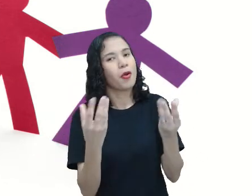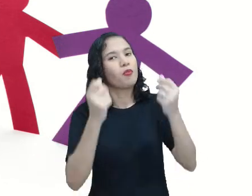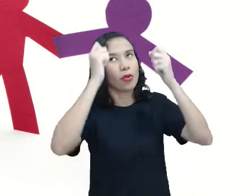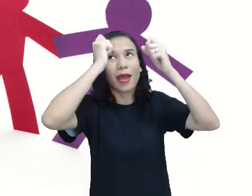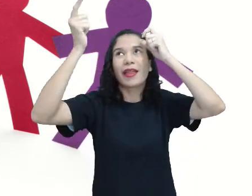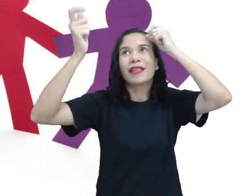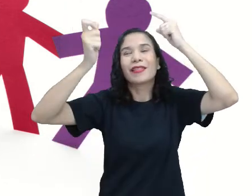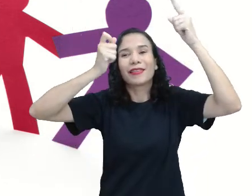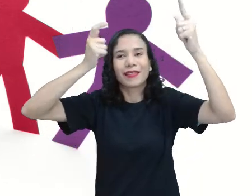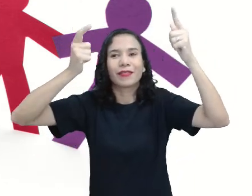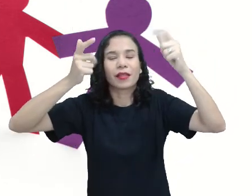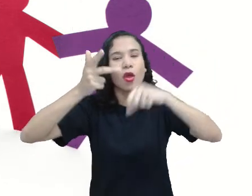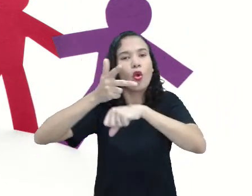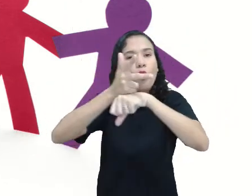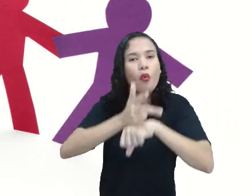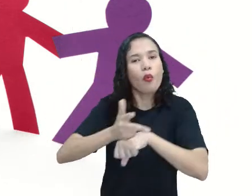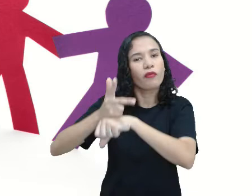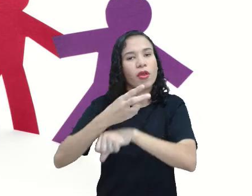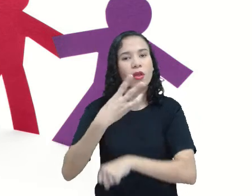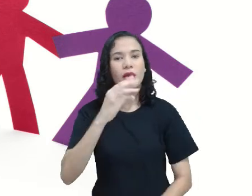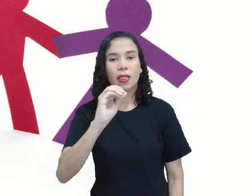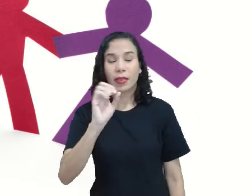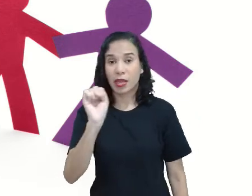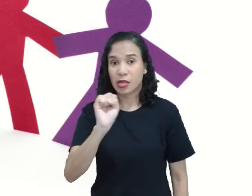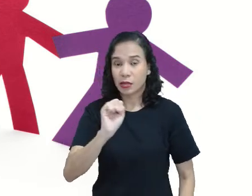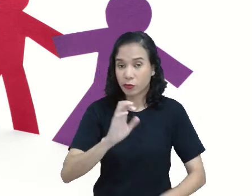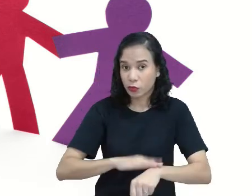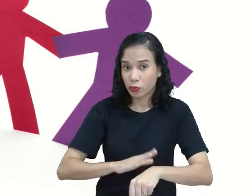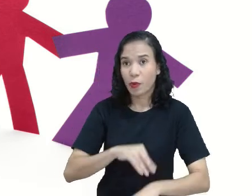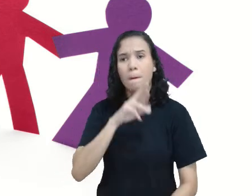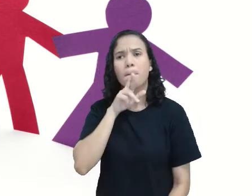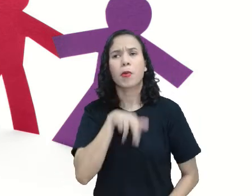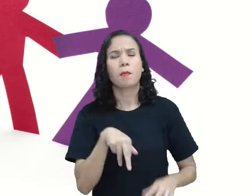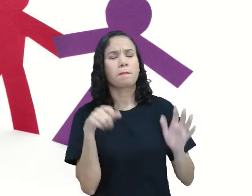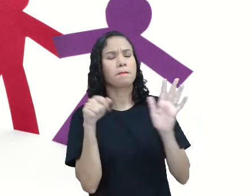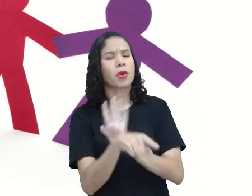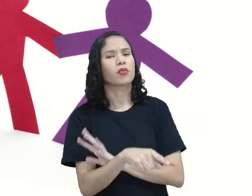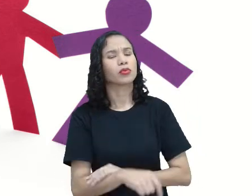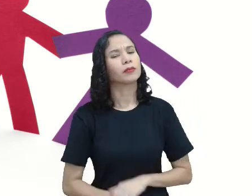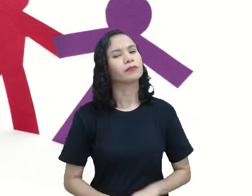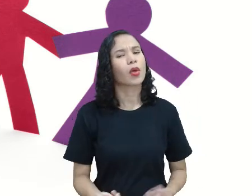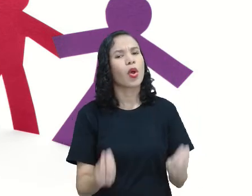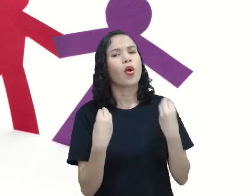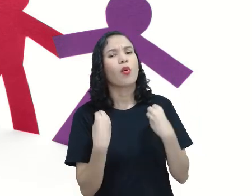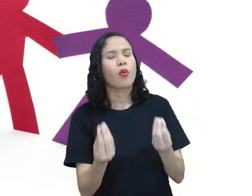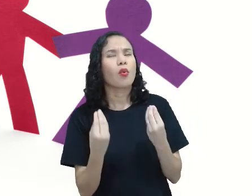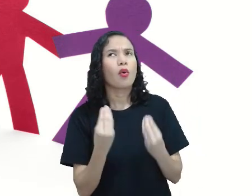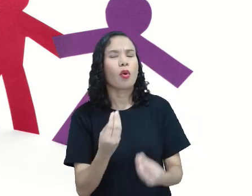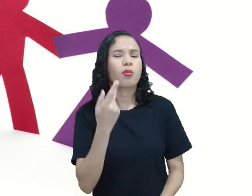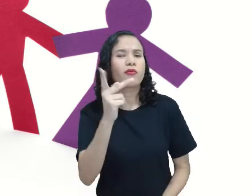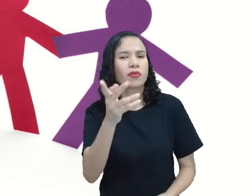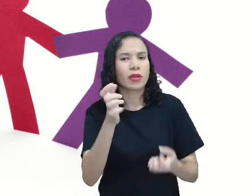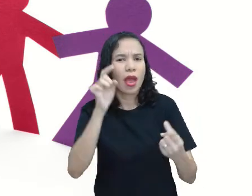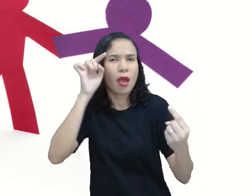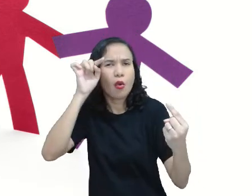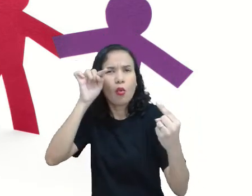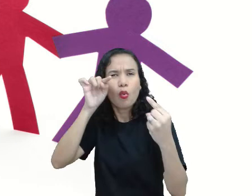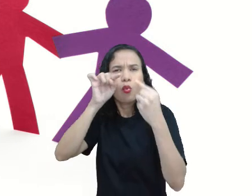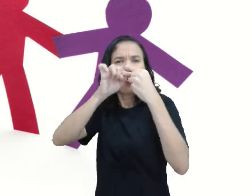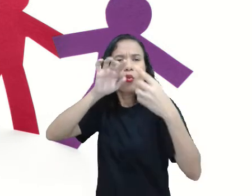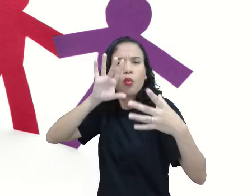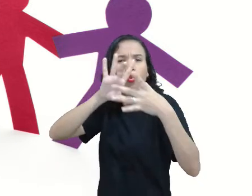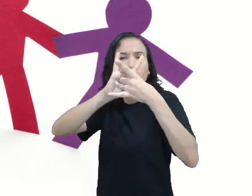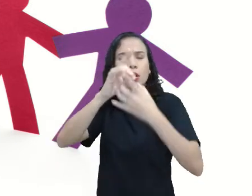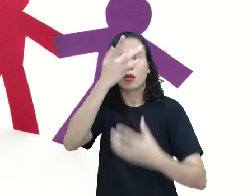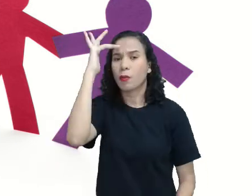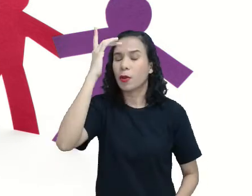muitas, gravem um vídeo de até 30 segundos respondendo essa questão. Como você pretende se conectar com as pessoas diferentes